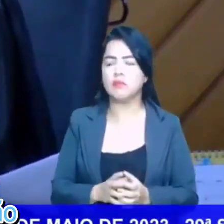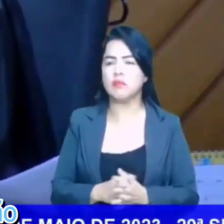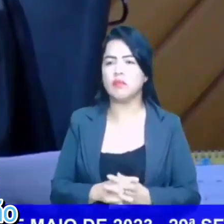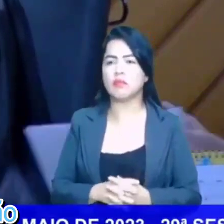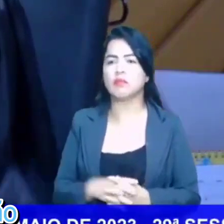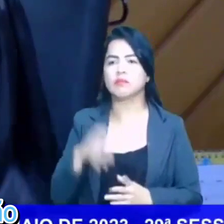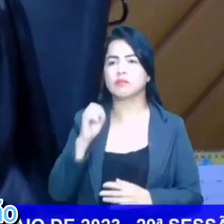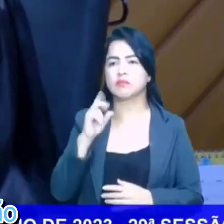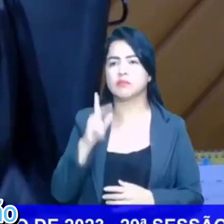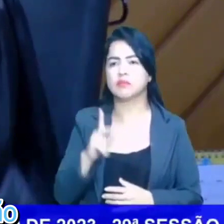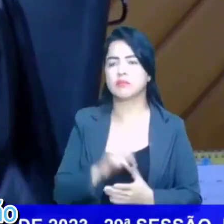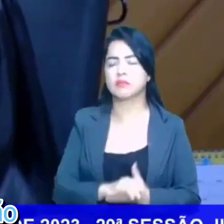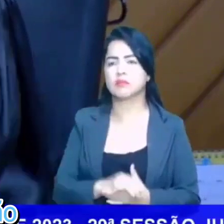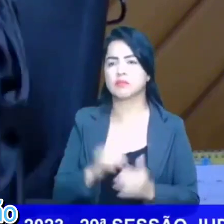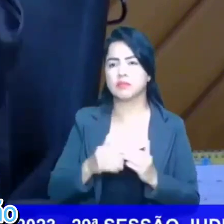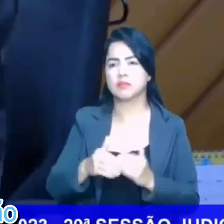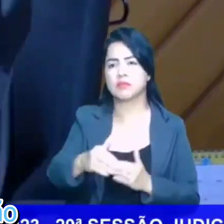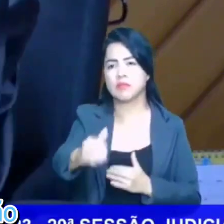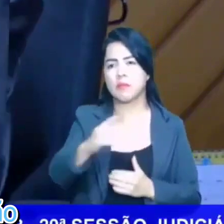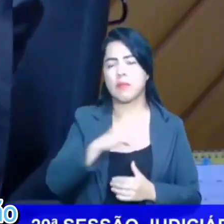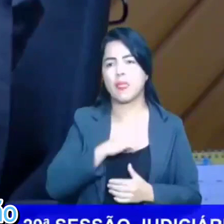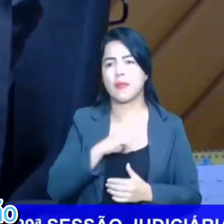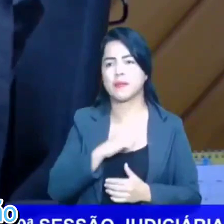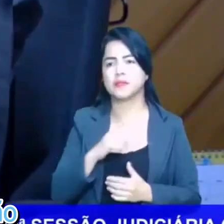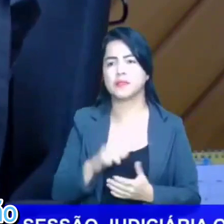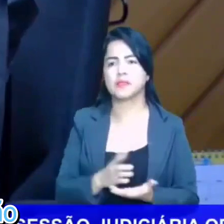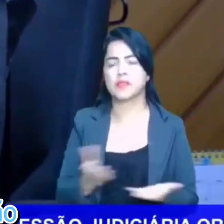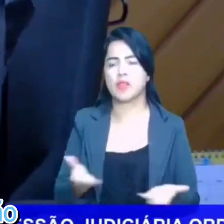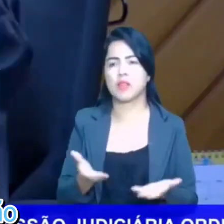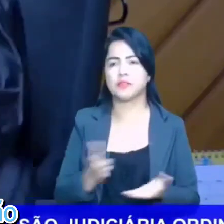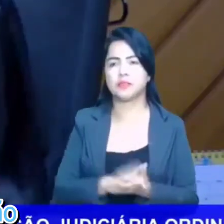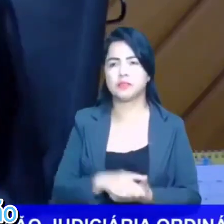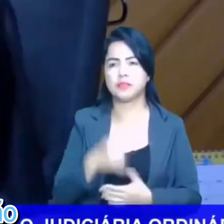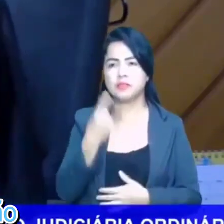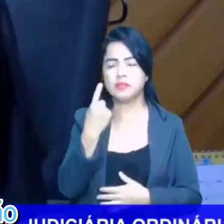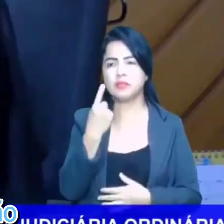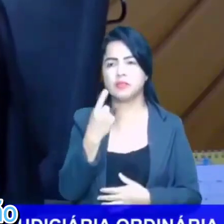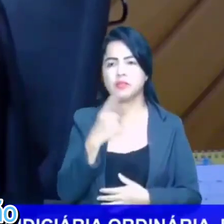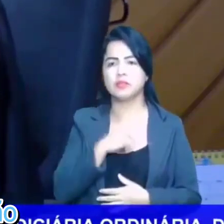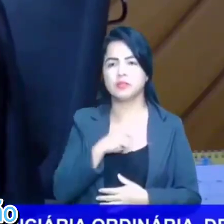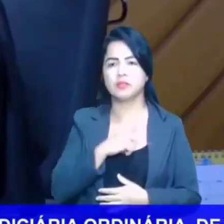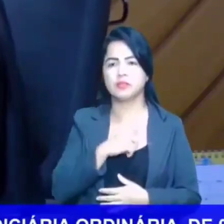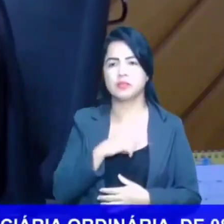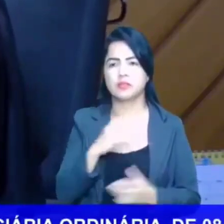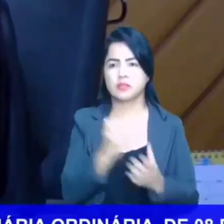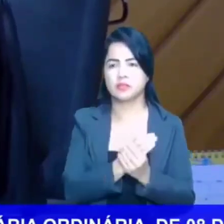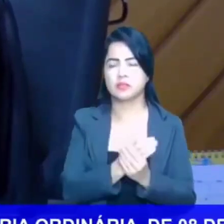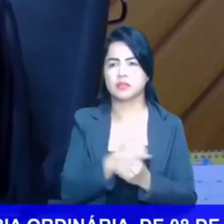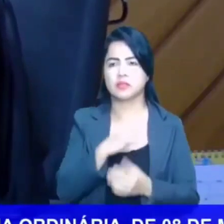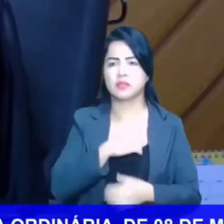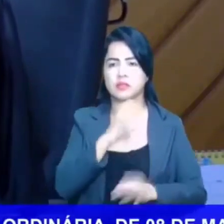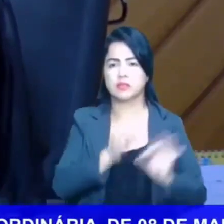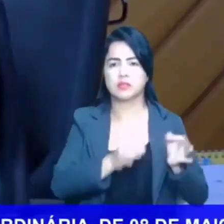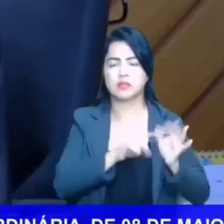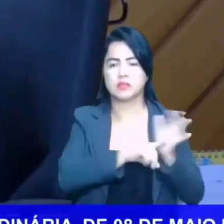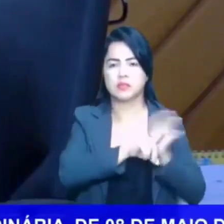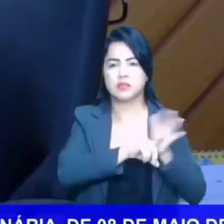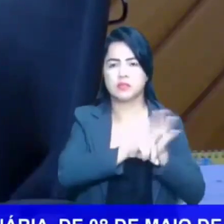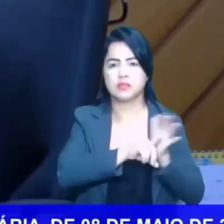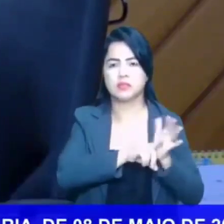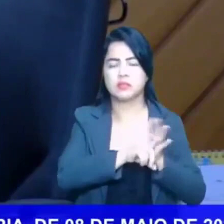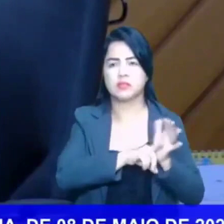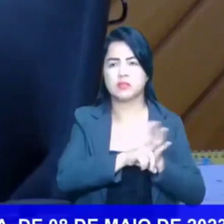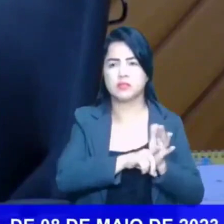Ok, então vamos seguir a ordem a partir de agora. No item 1 da pauta, trata-se de uma ação de investigação